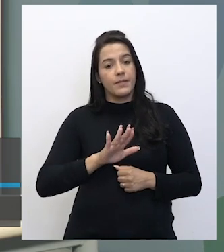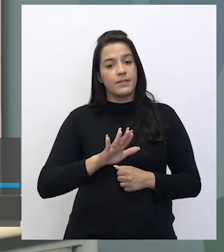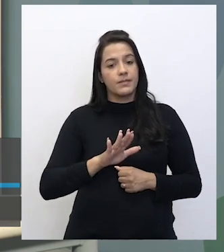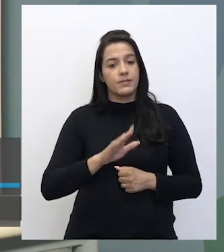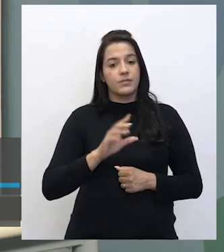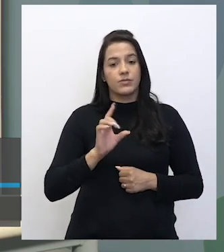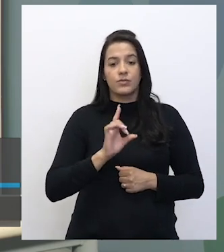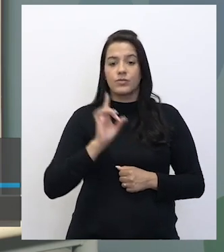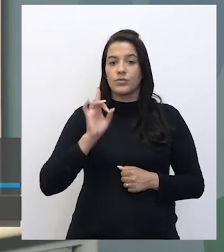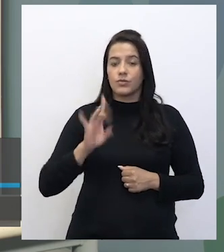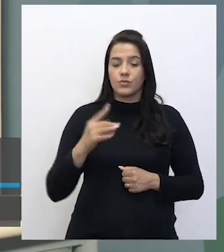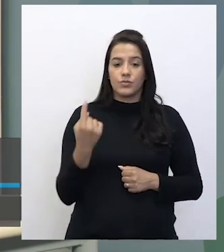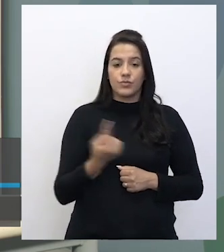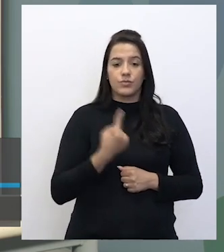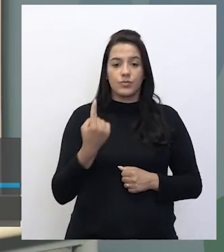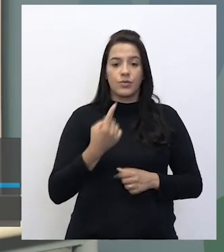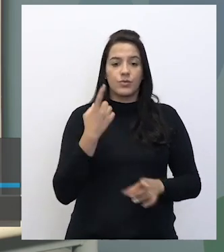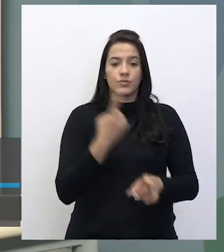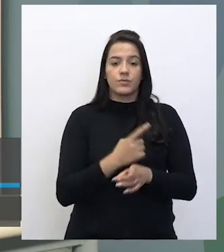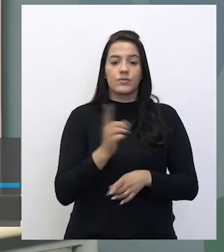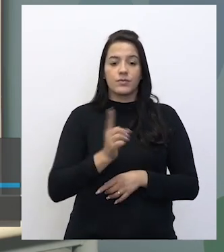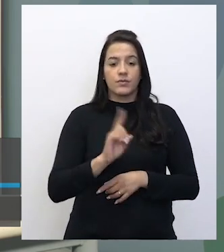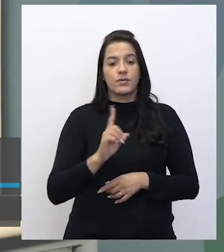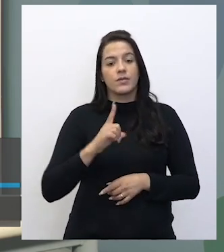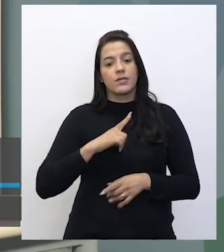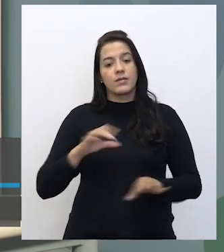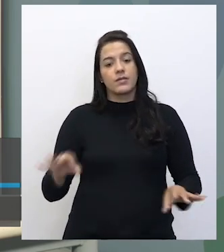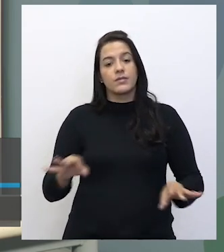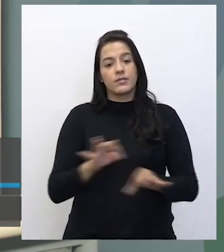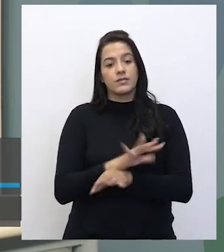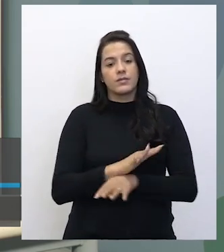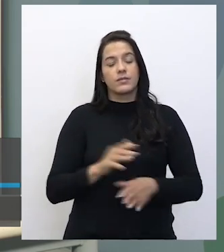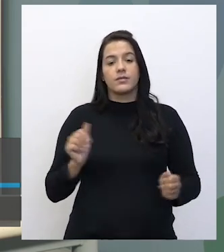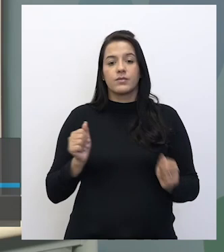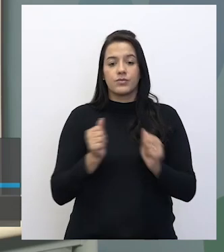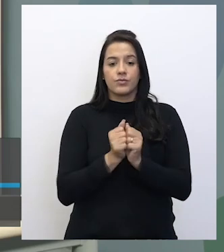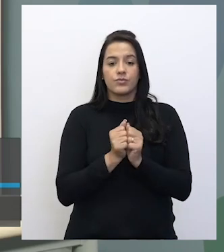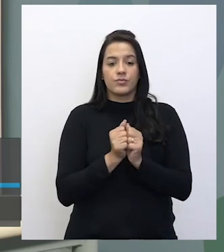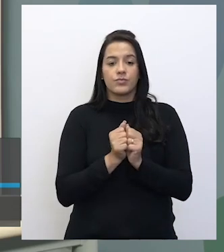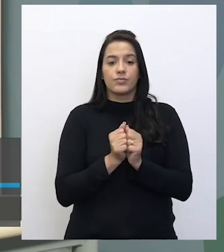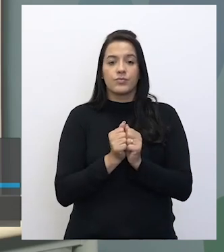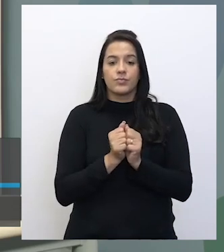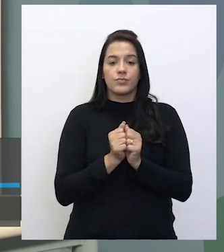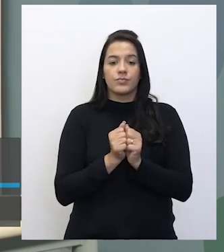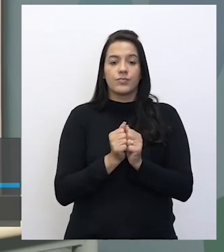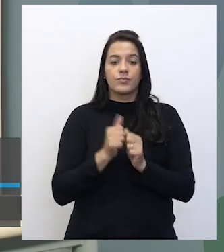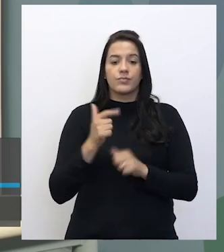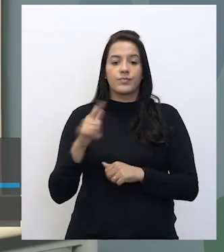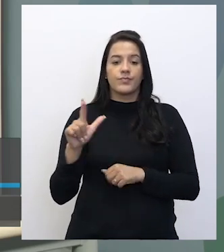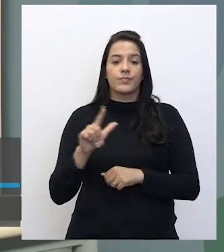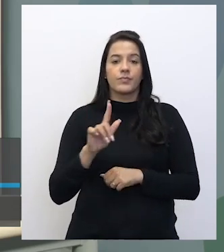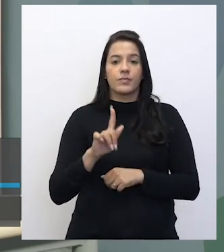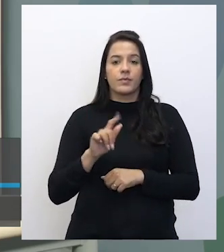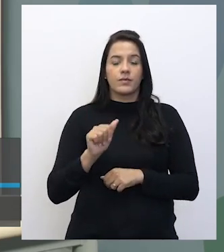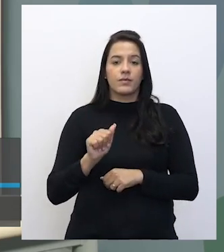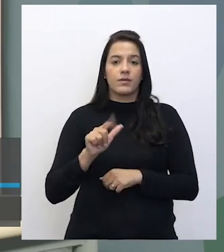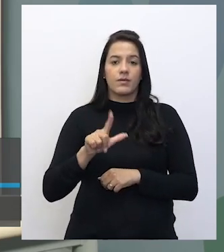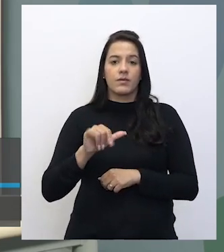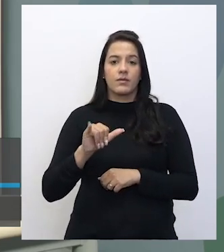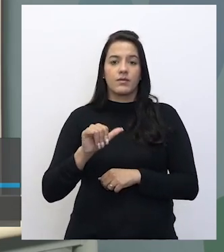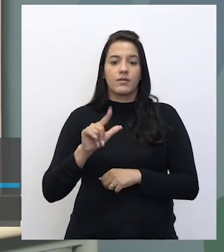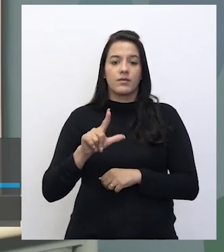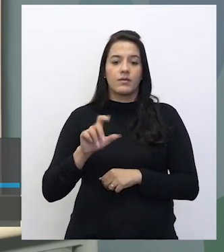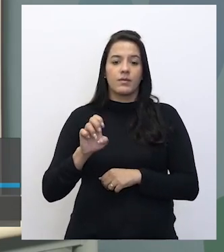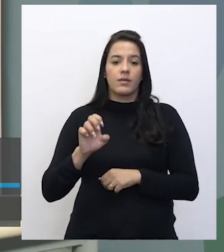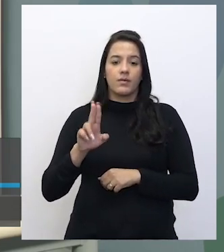terminamos sós este encontro. A gente termina na companhia de Galileu, né? Eu